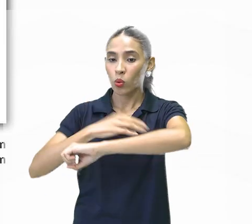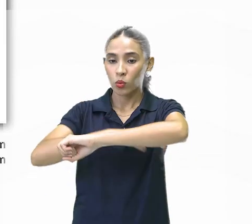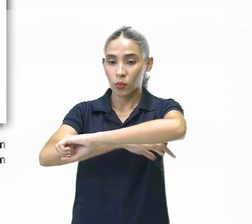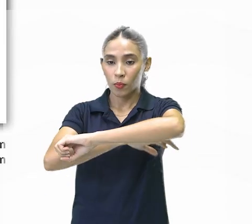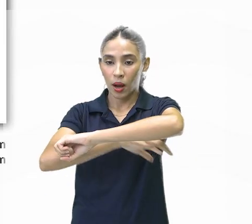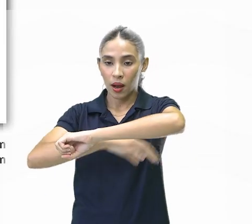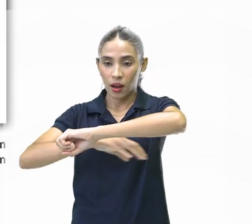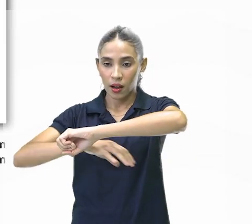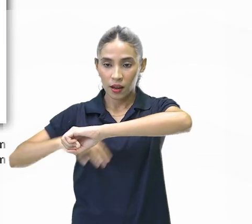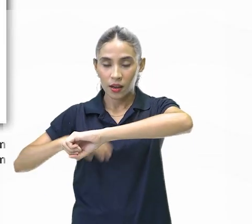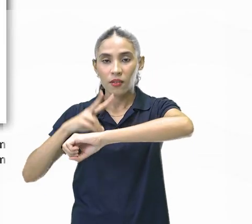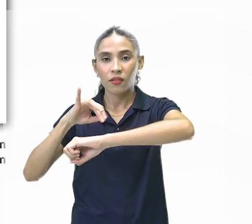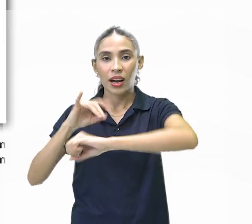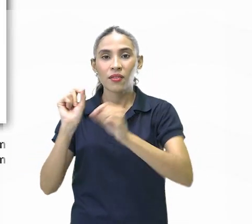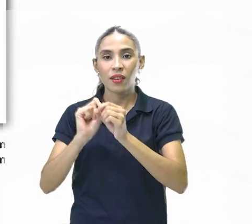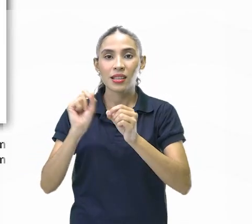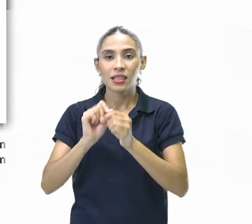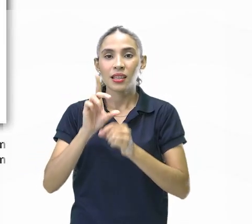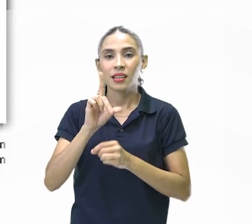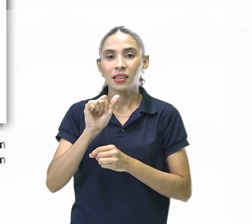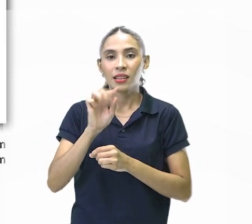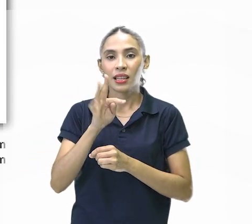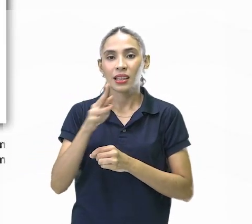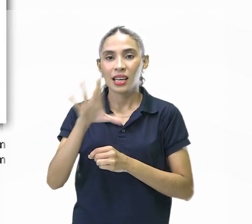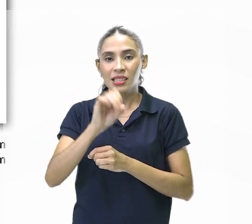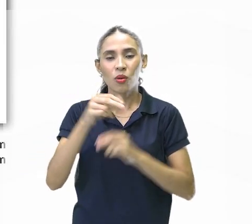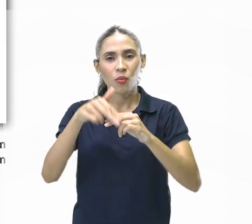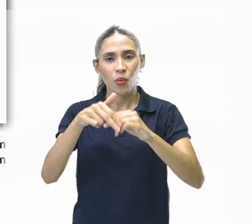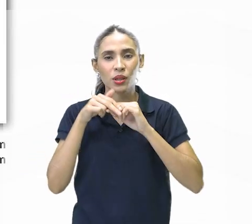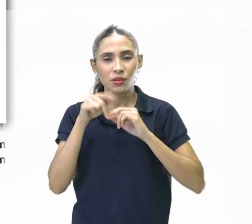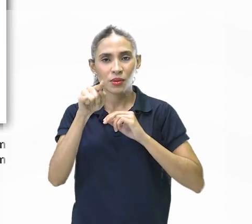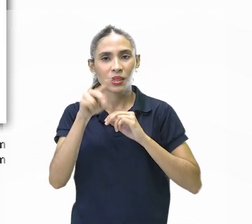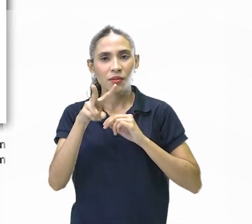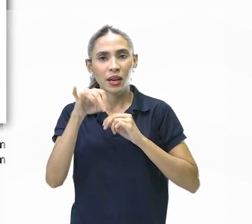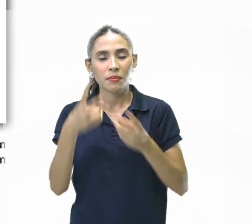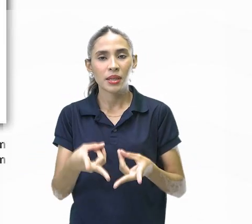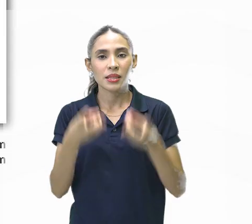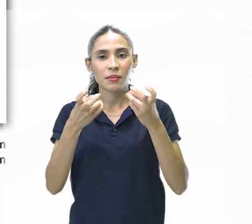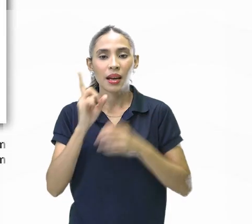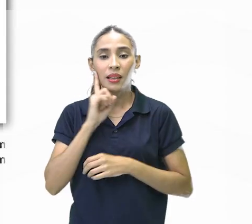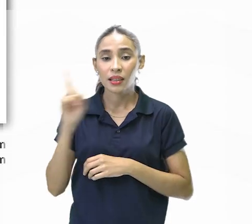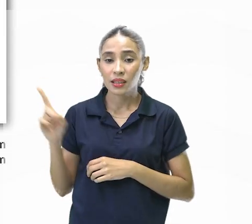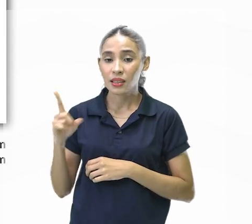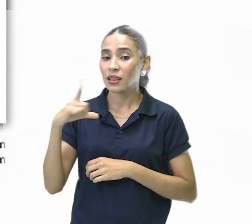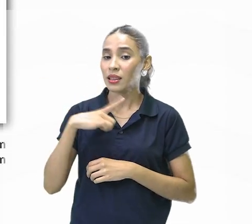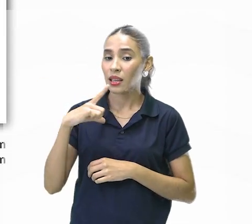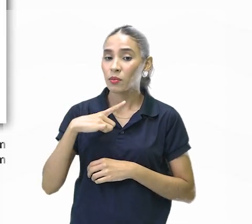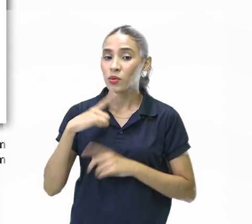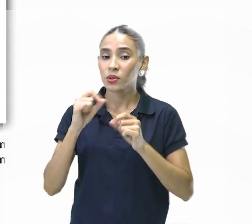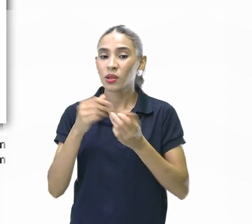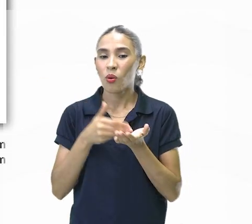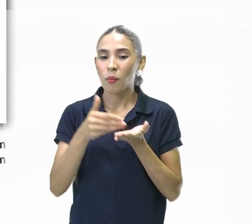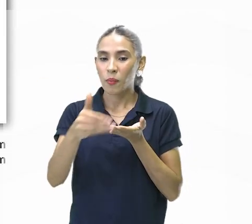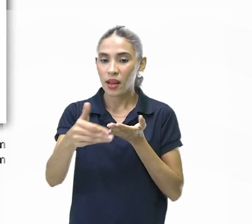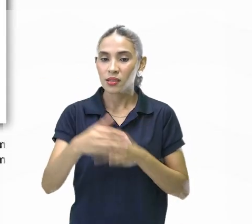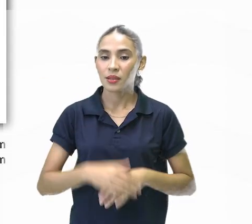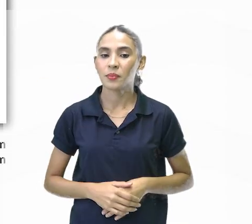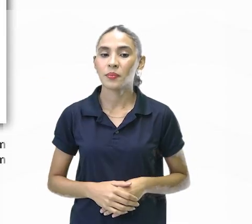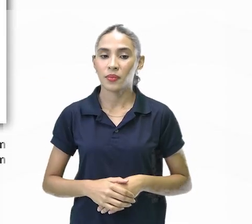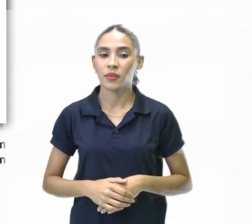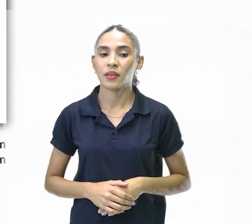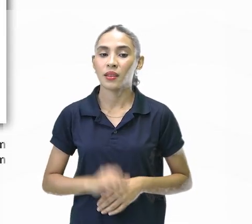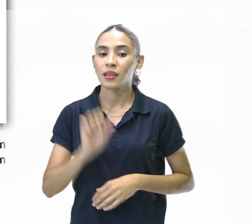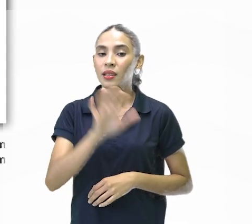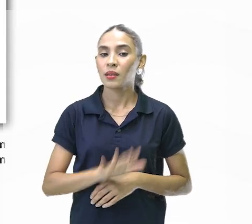morre, eles vão fazer essa decatação. Por isso que você percebe aí, ó, temos que inicia ali